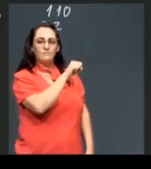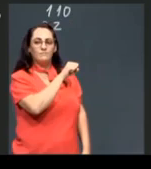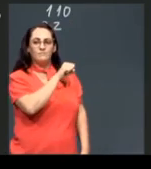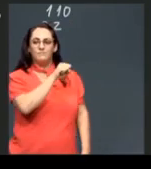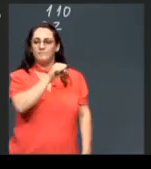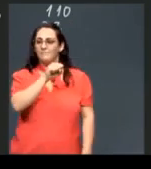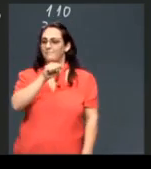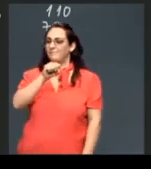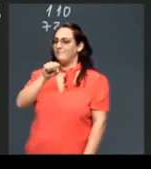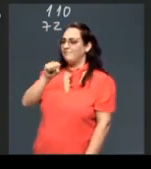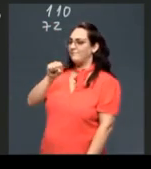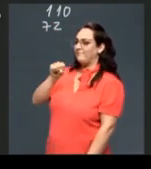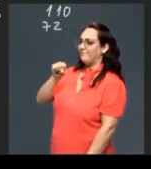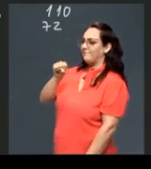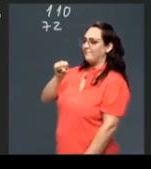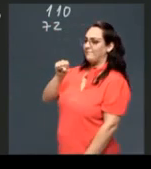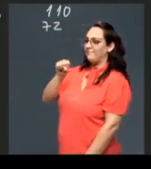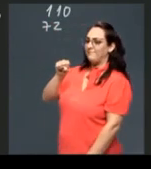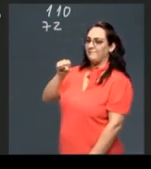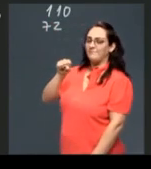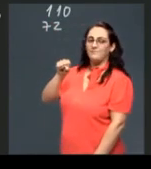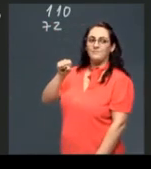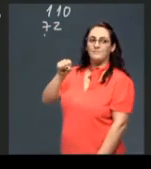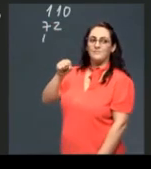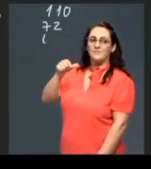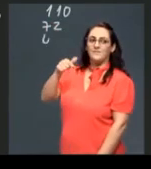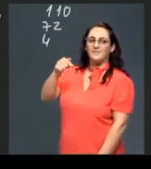7 vezes 6,